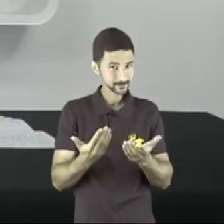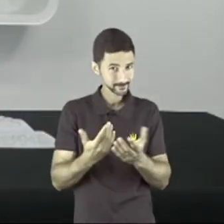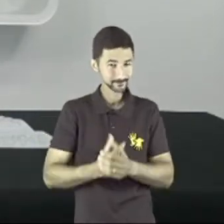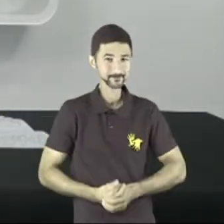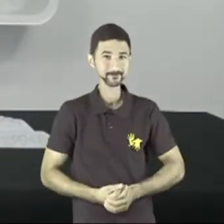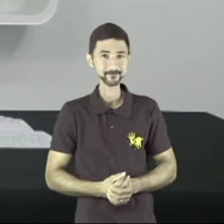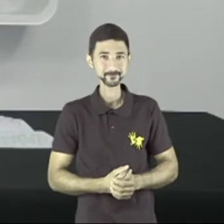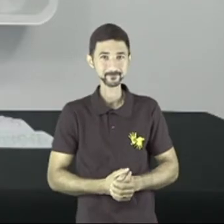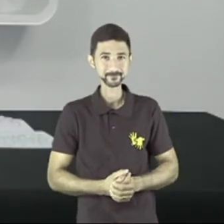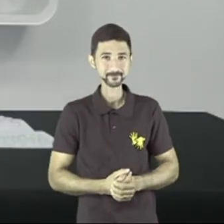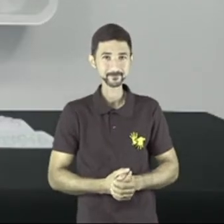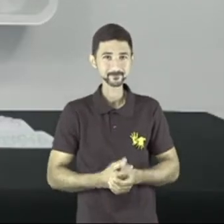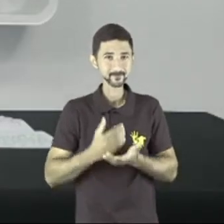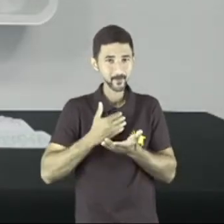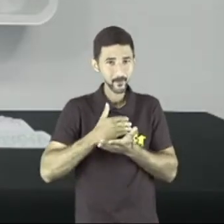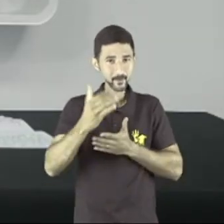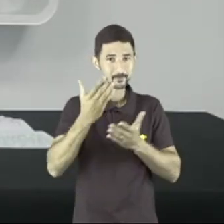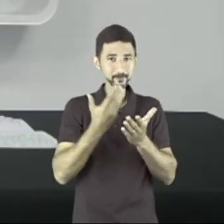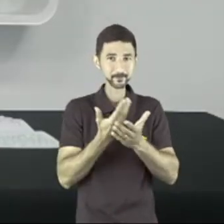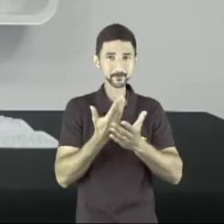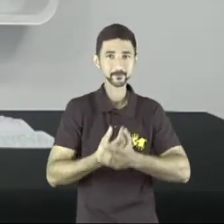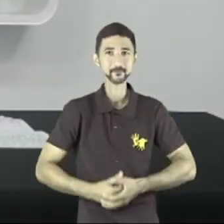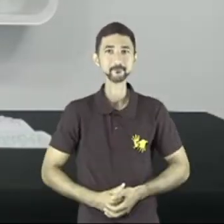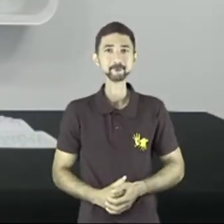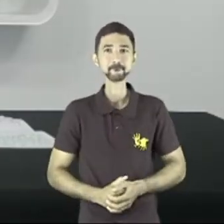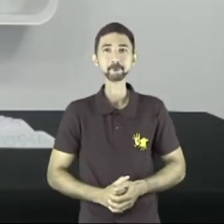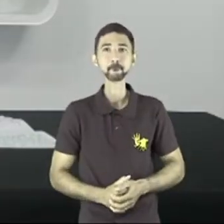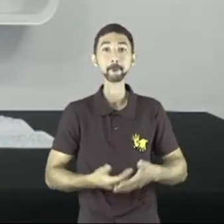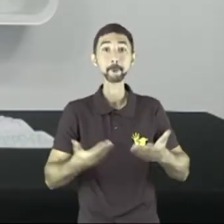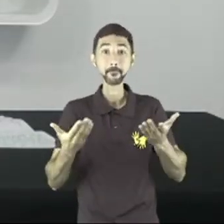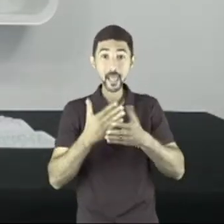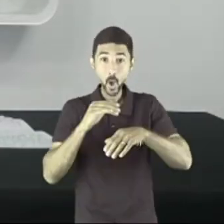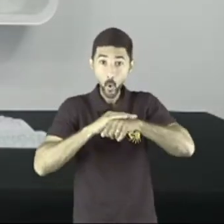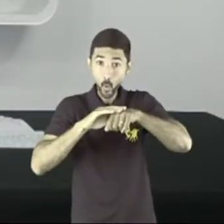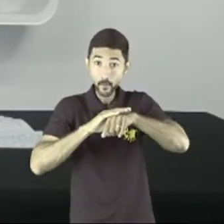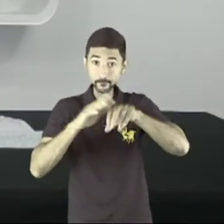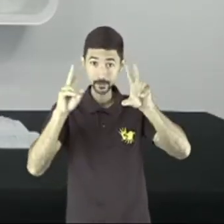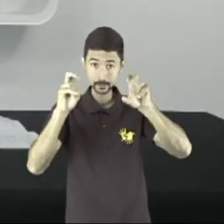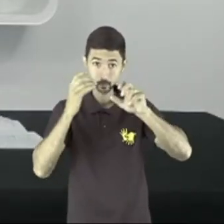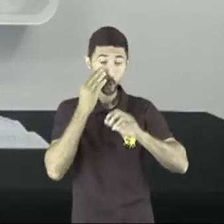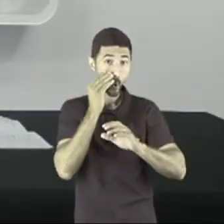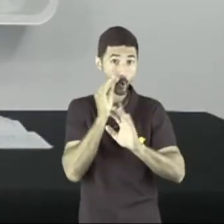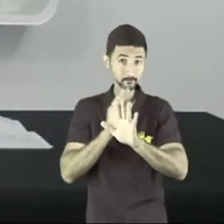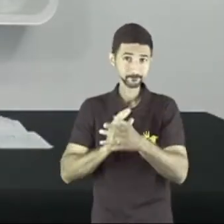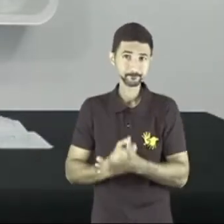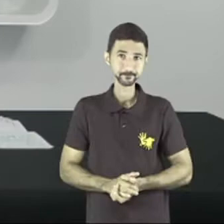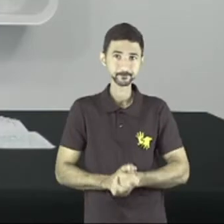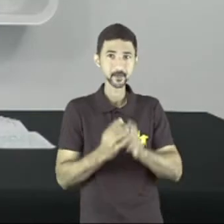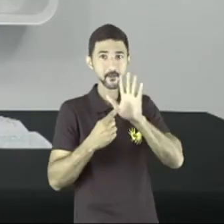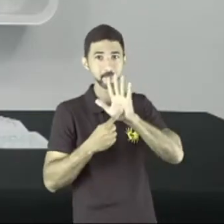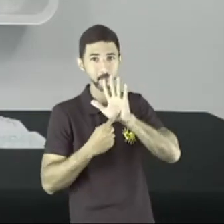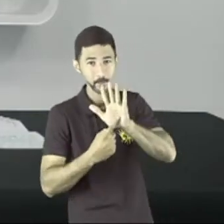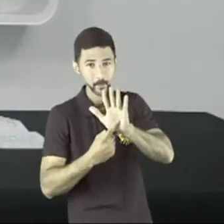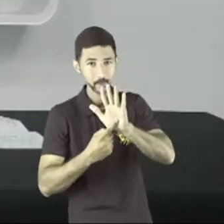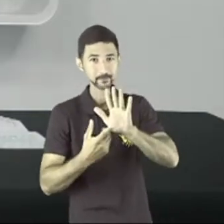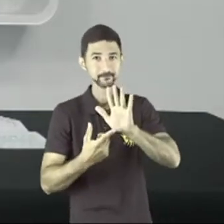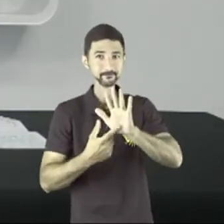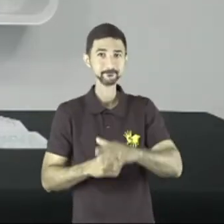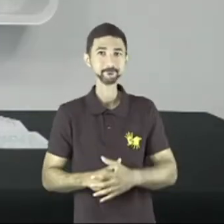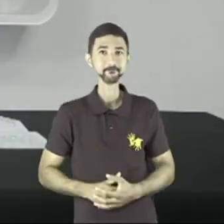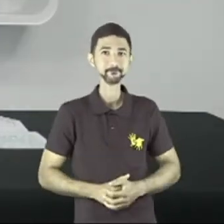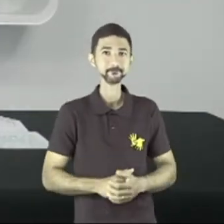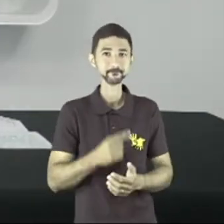bom? Vamos avançando na nossa aula e agora eu quero conversar um assunto com vocês. Eu vou mostrar para